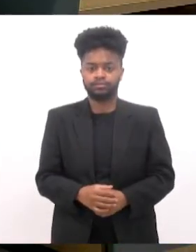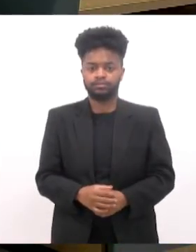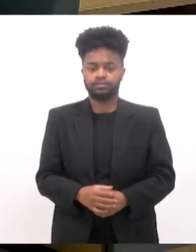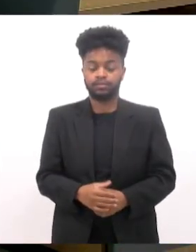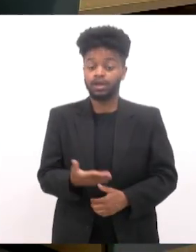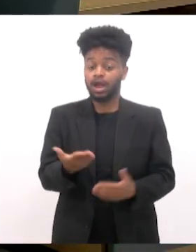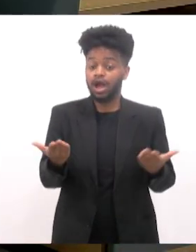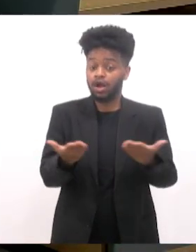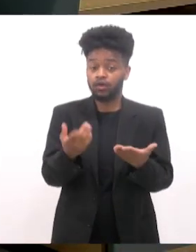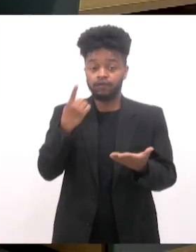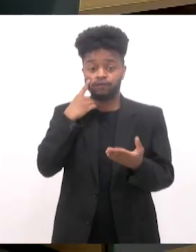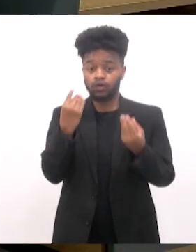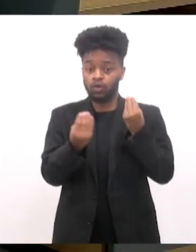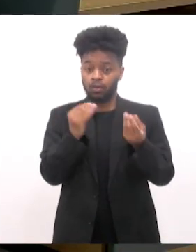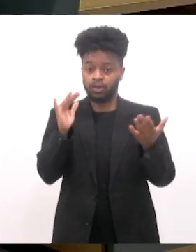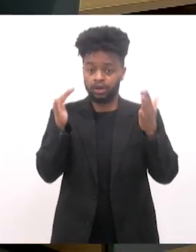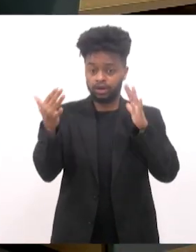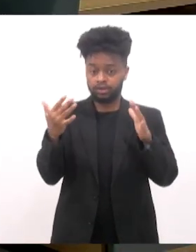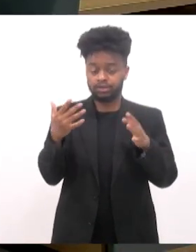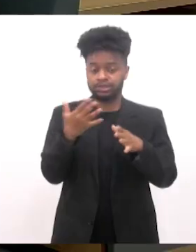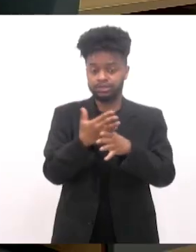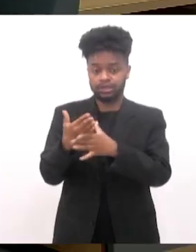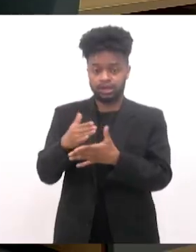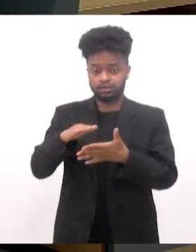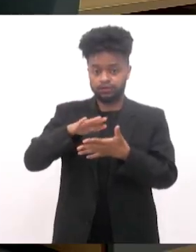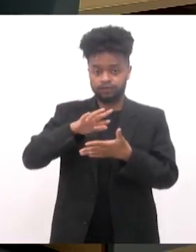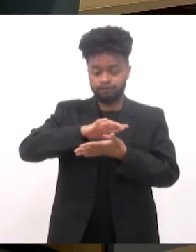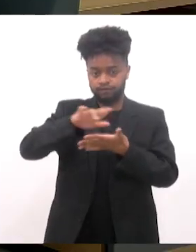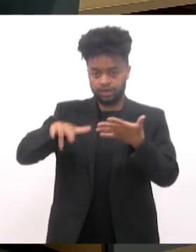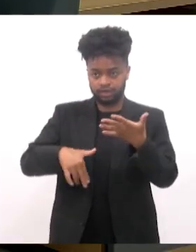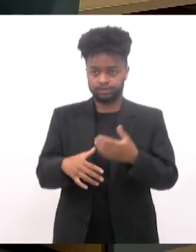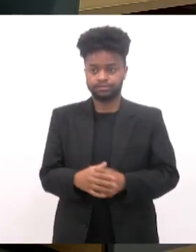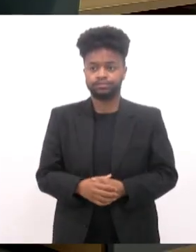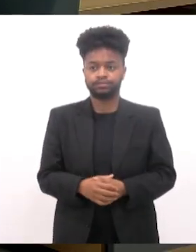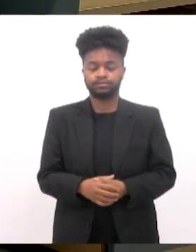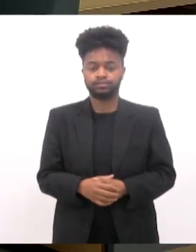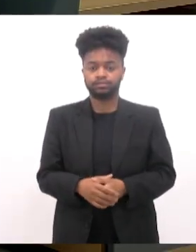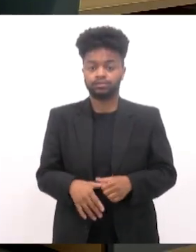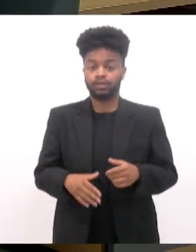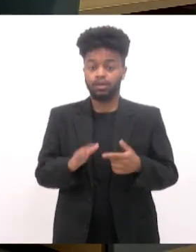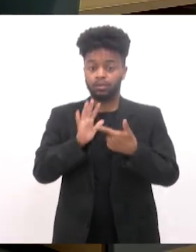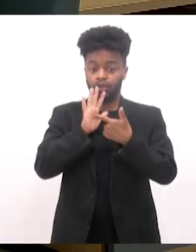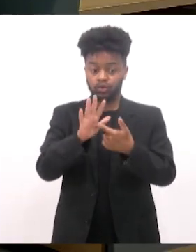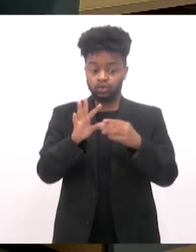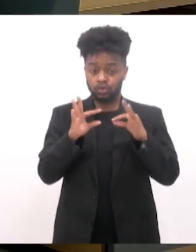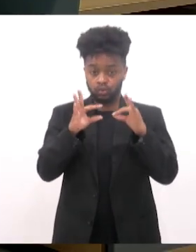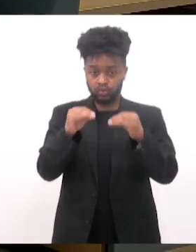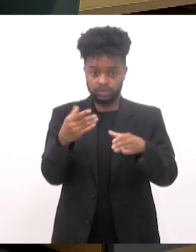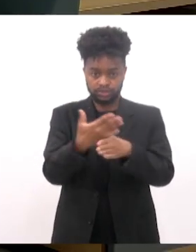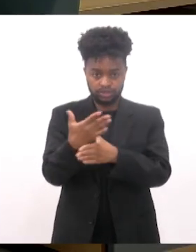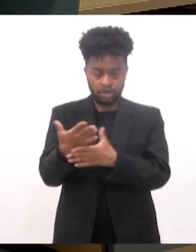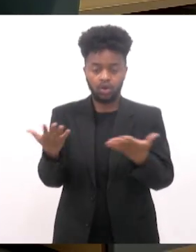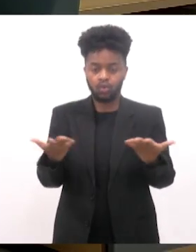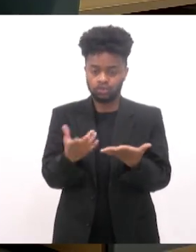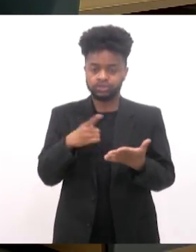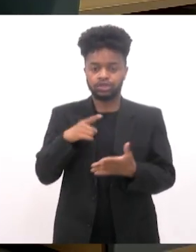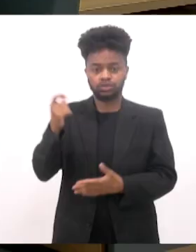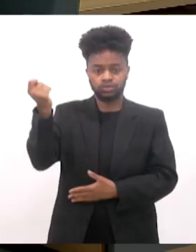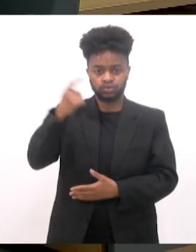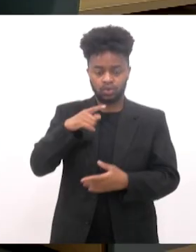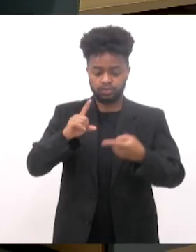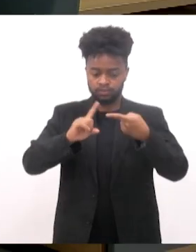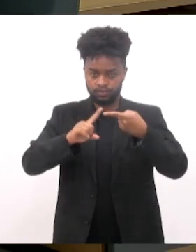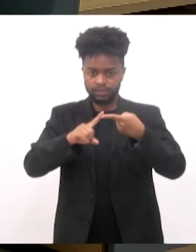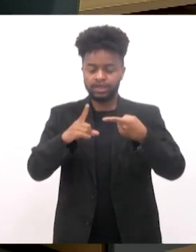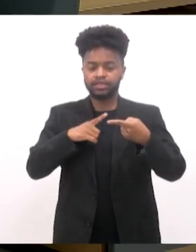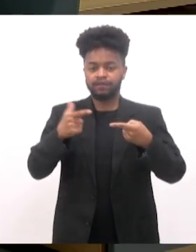Vamos agora dar uma olhada no tempo em algumas cidades do estado. Você vê aqui na tela todas as cidades, o dia amanheceu ensolarado, Casimiro de Abreu